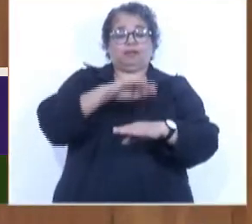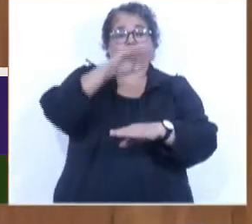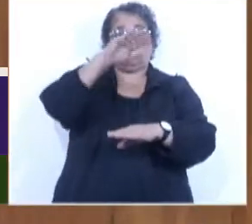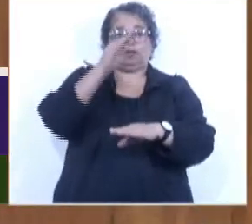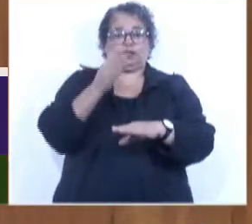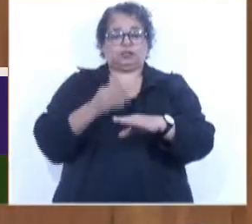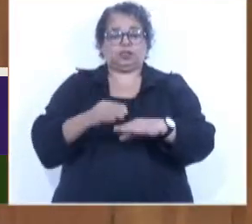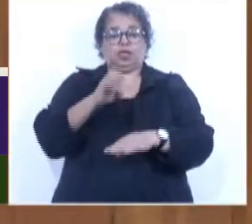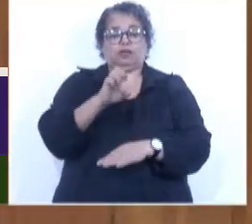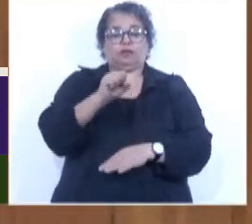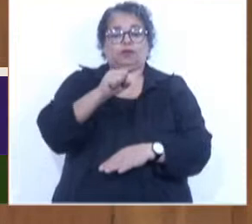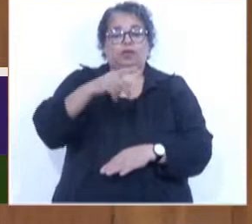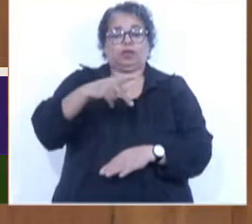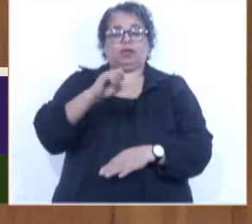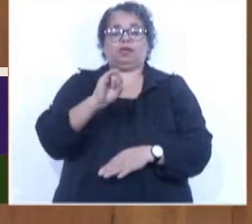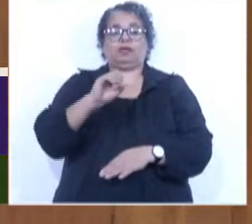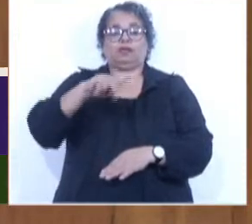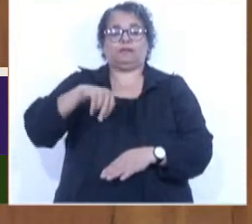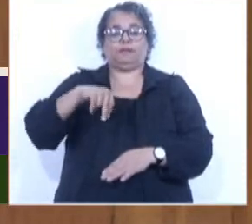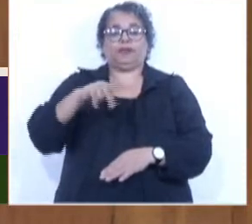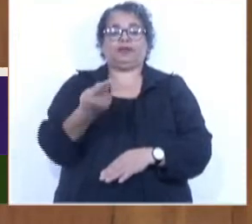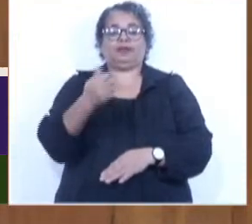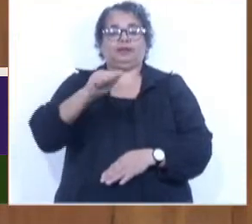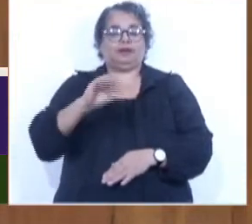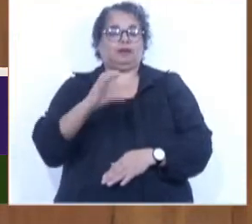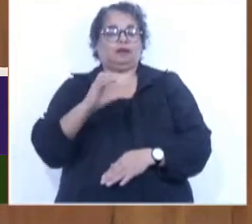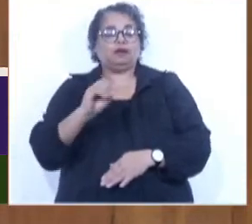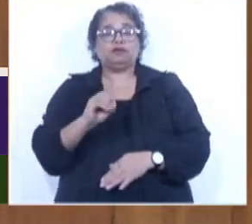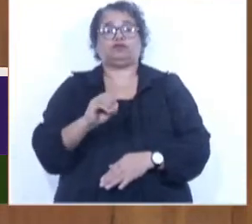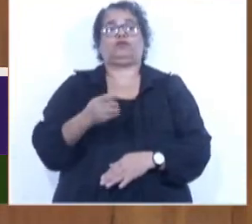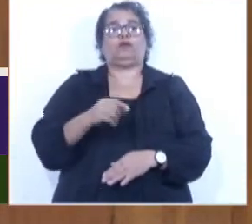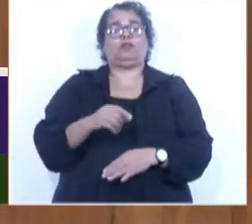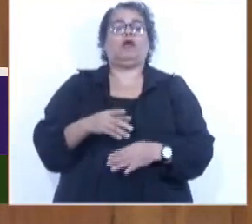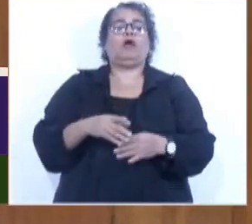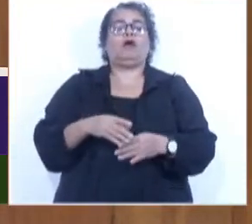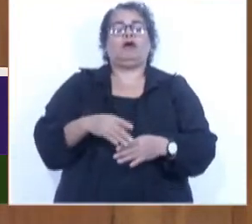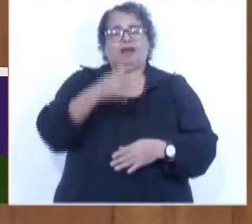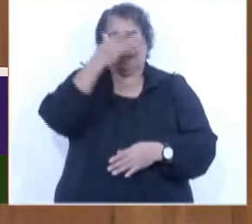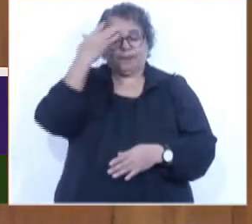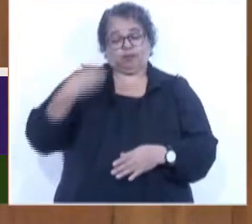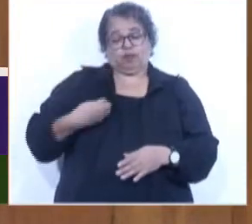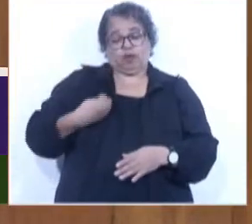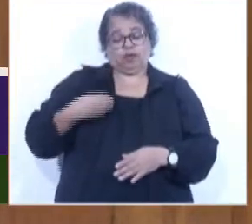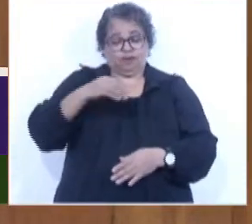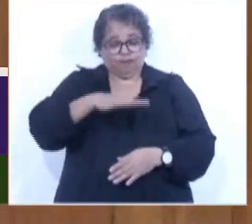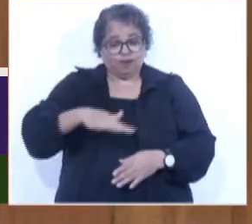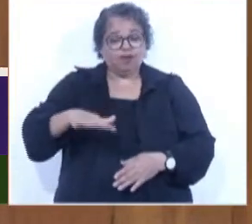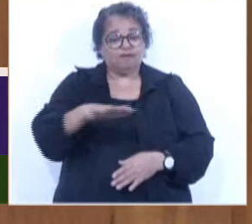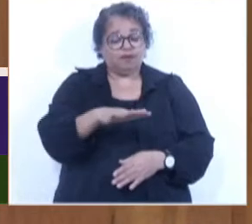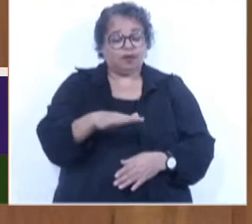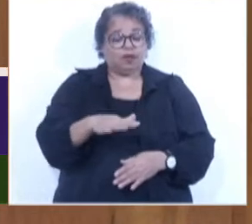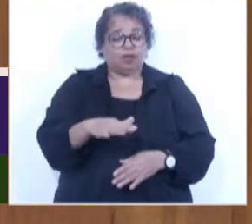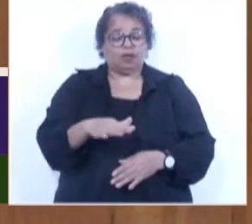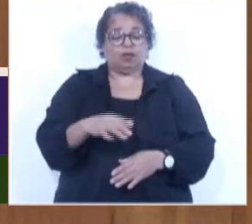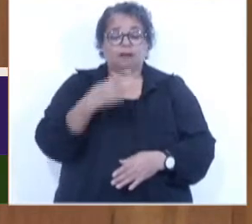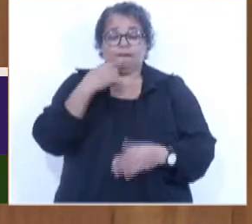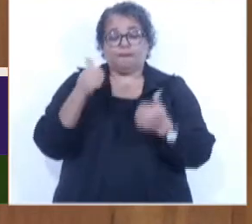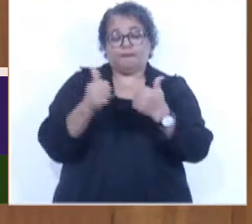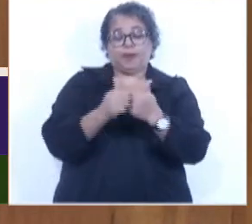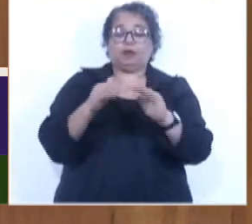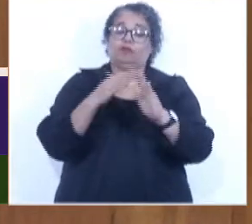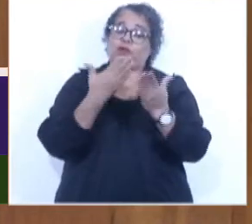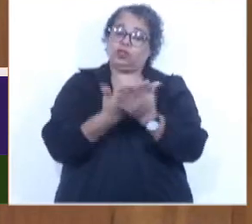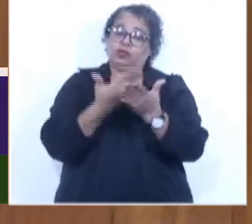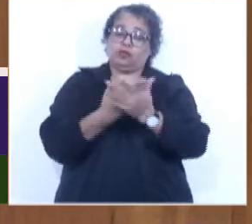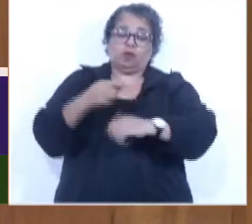bairro que dá acesso a vários moradores Principalmente as áreas escolares então esquina